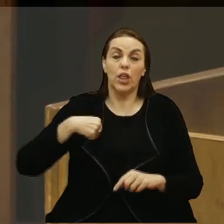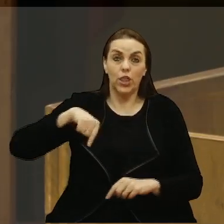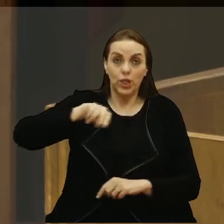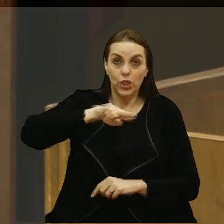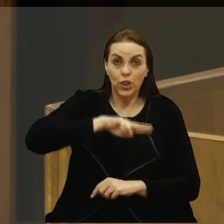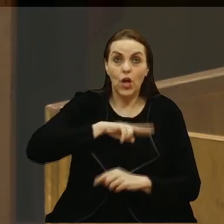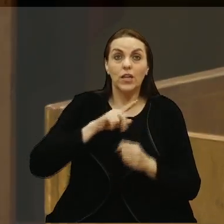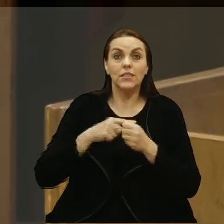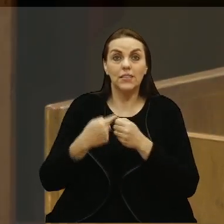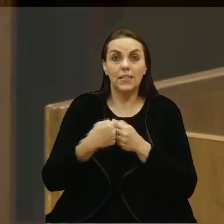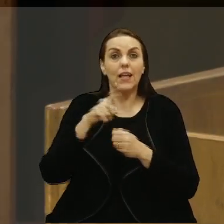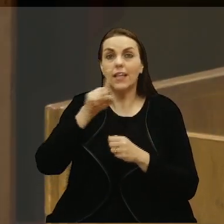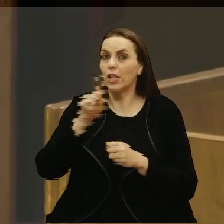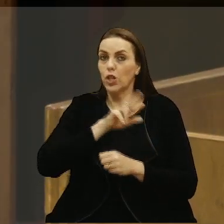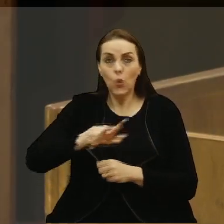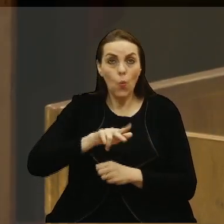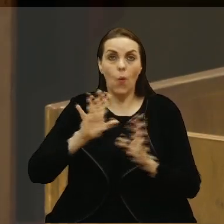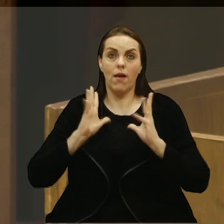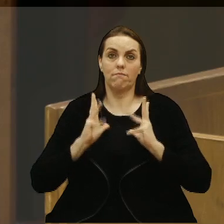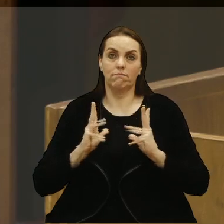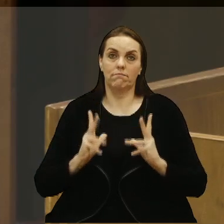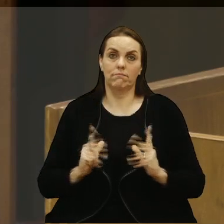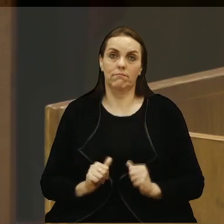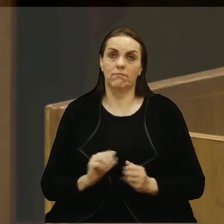é limpa.